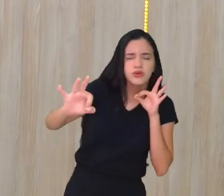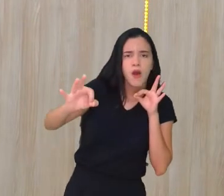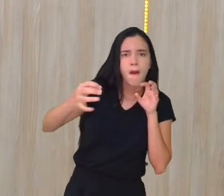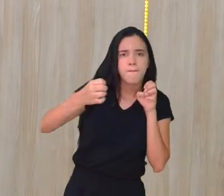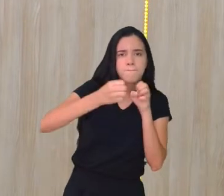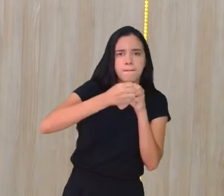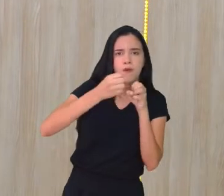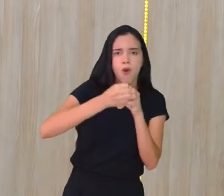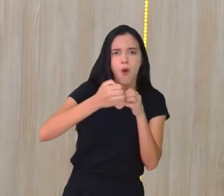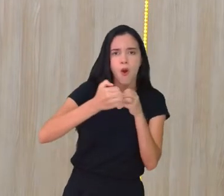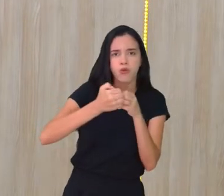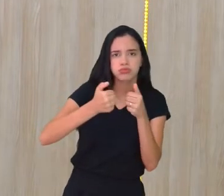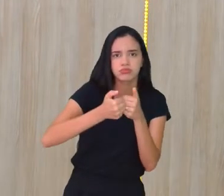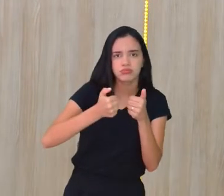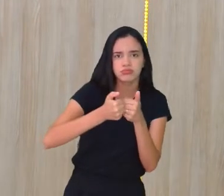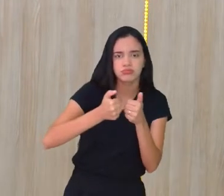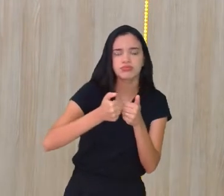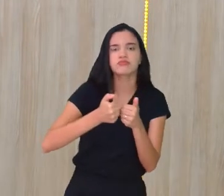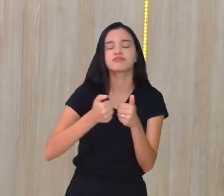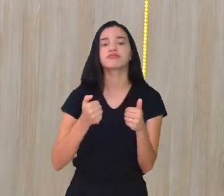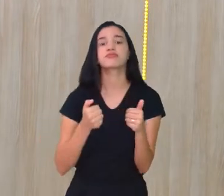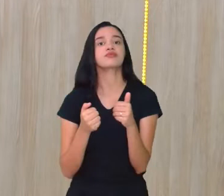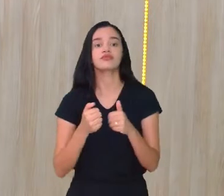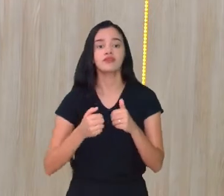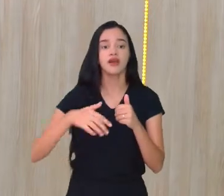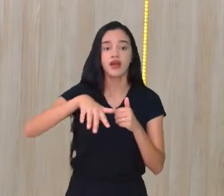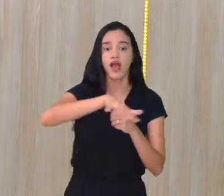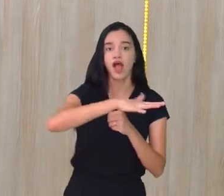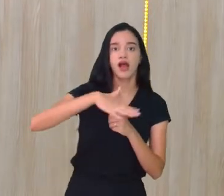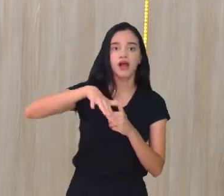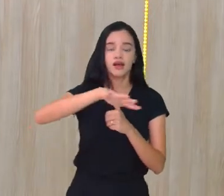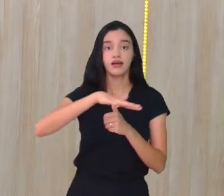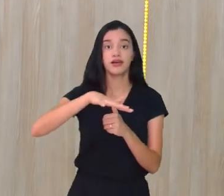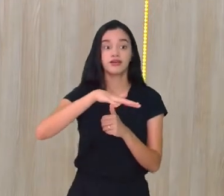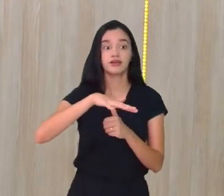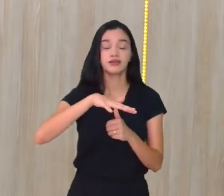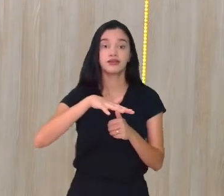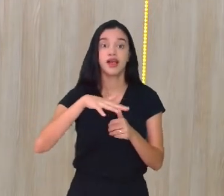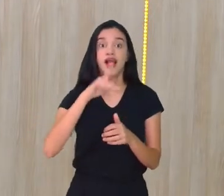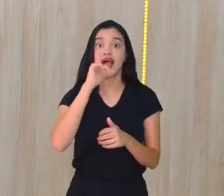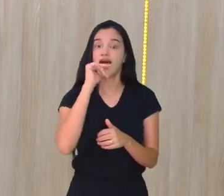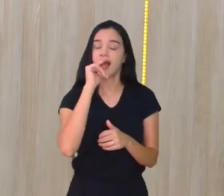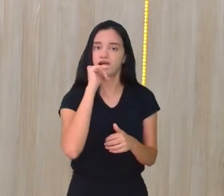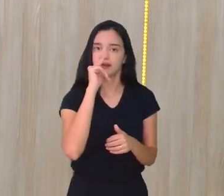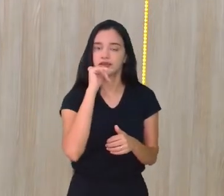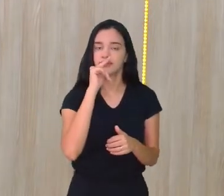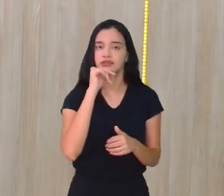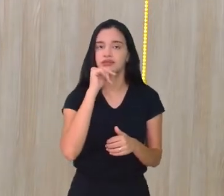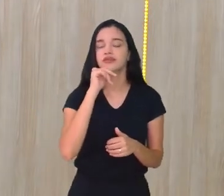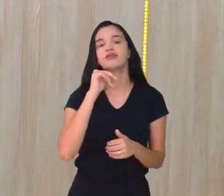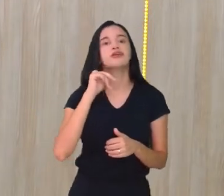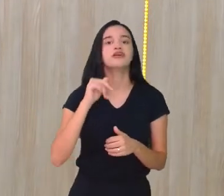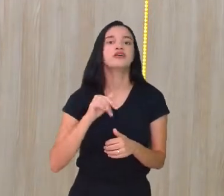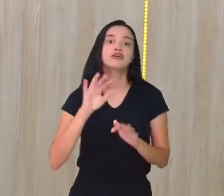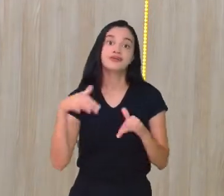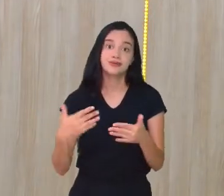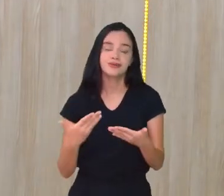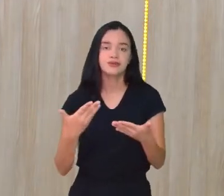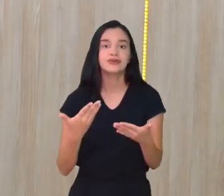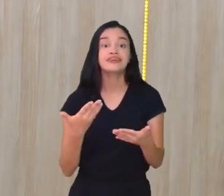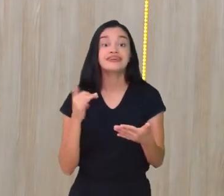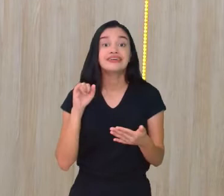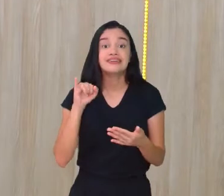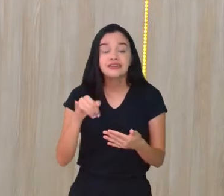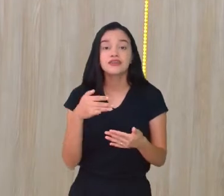costa brasileira, que vai estar ali, detentora de poder daquelas águas que estão ali, a Marinha. Então, ou seja, se entrar